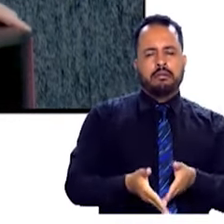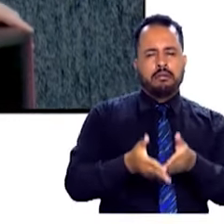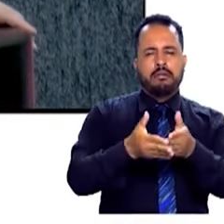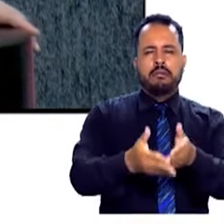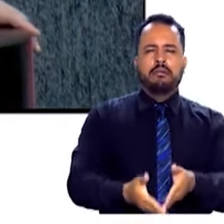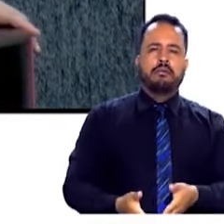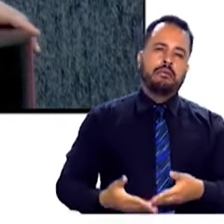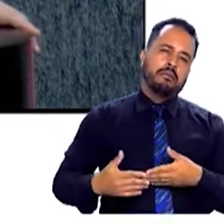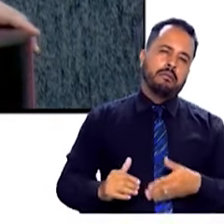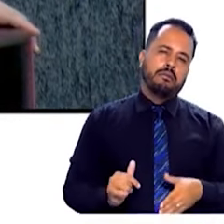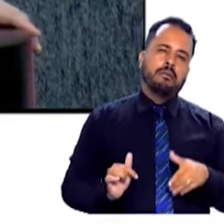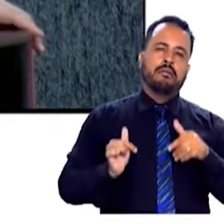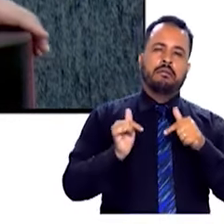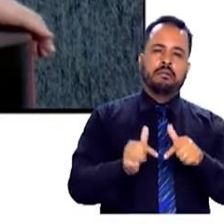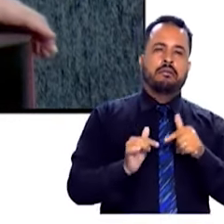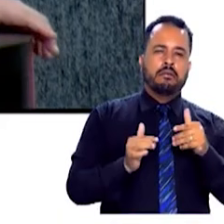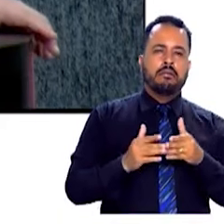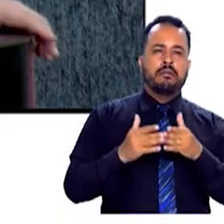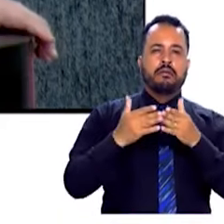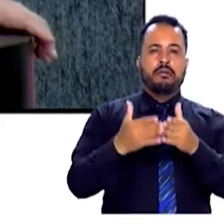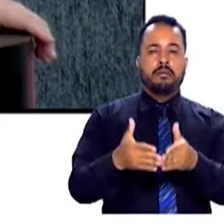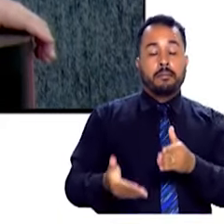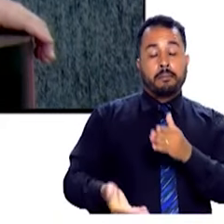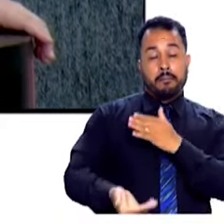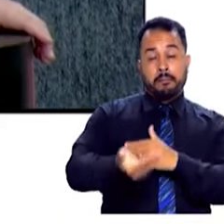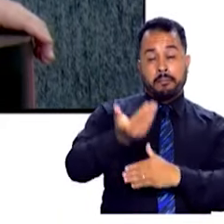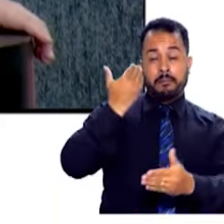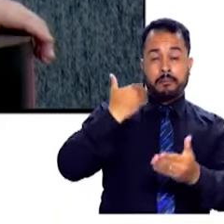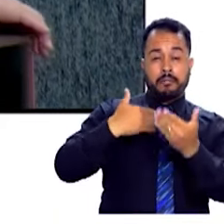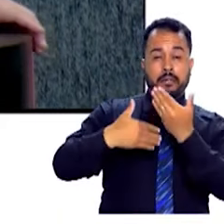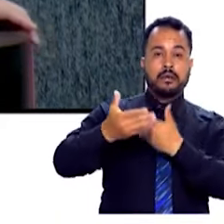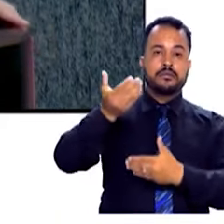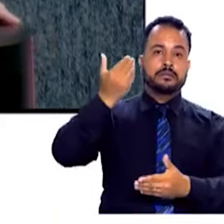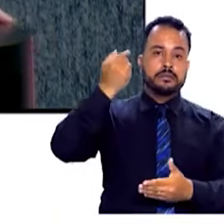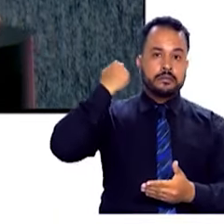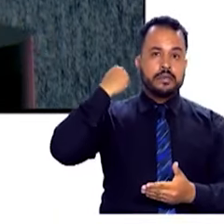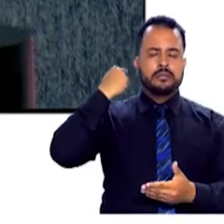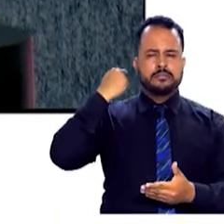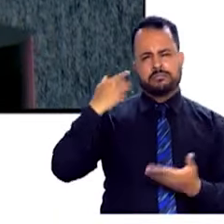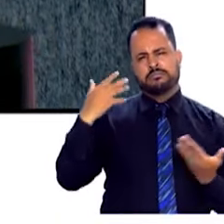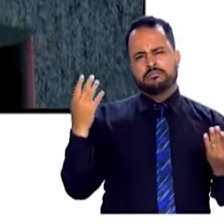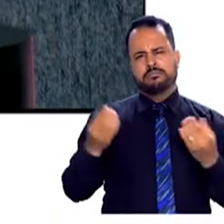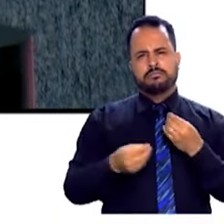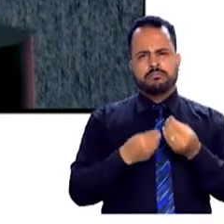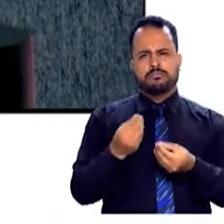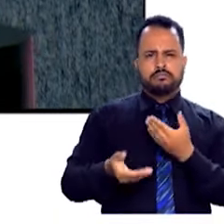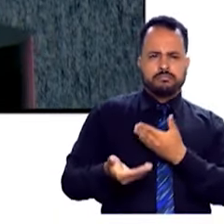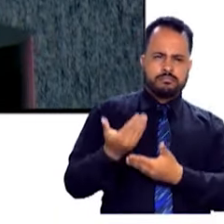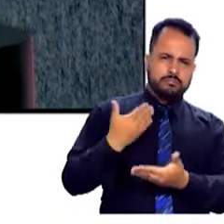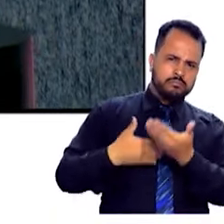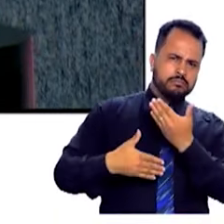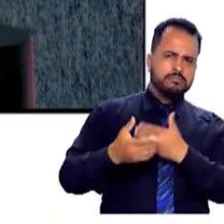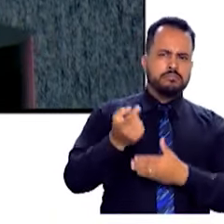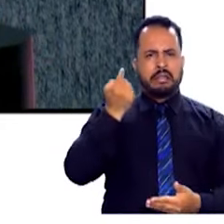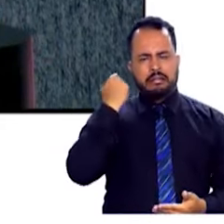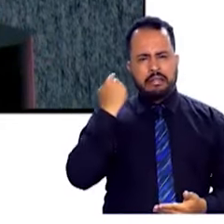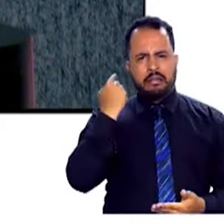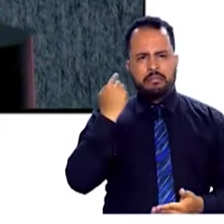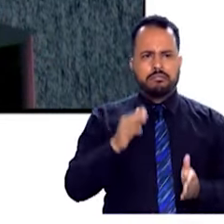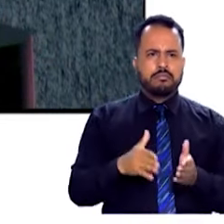incessantemente de volta ao passado de volta ao passado de volta ao